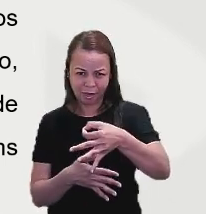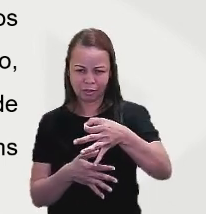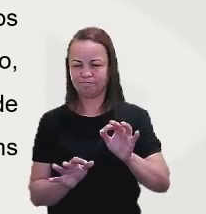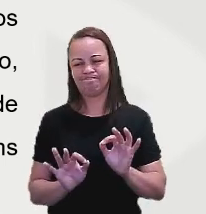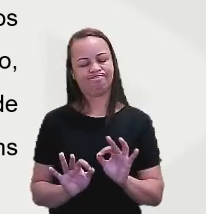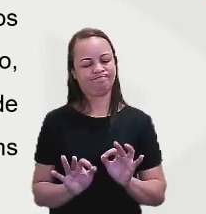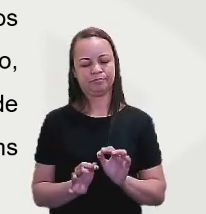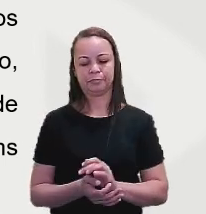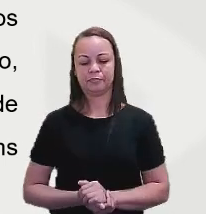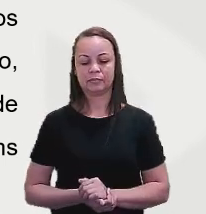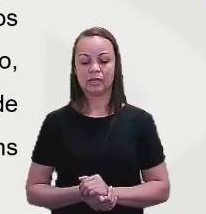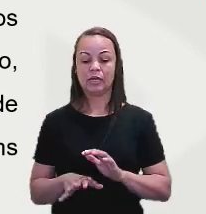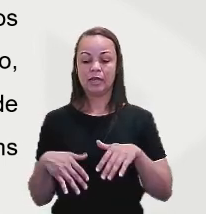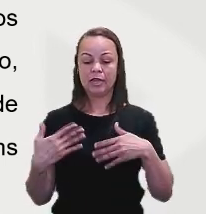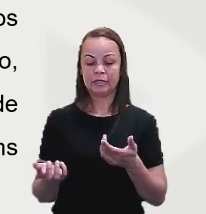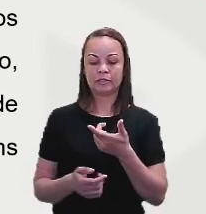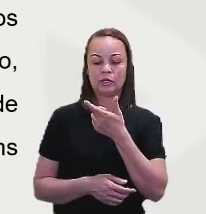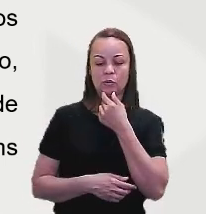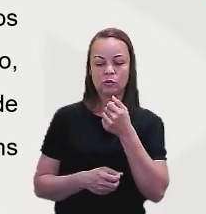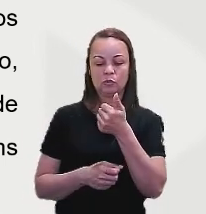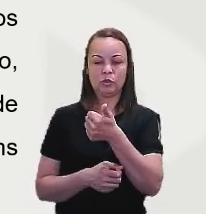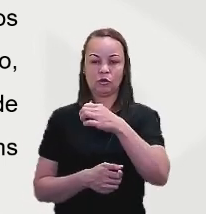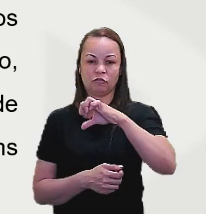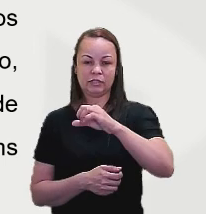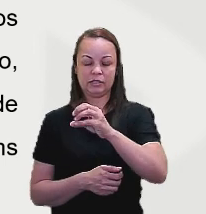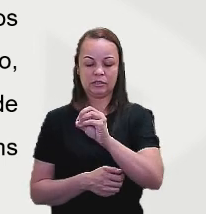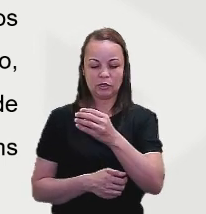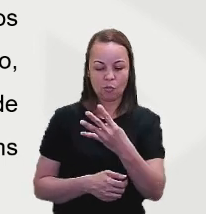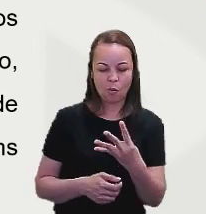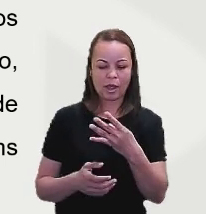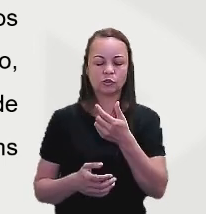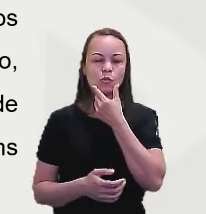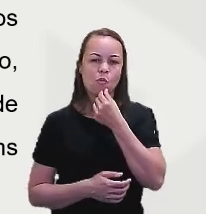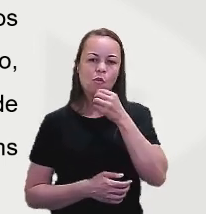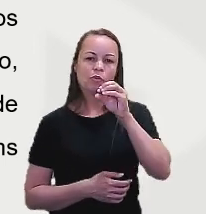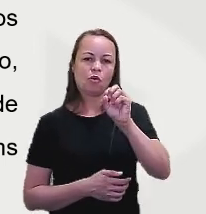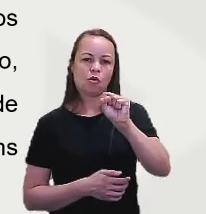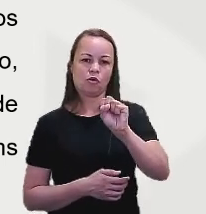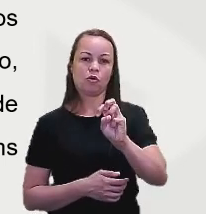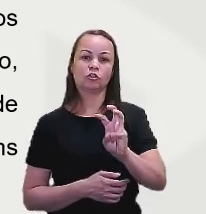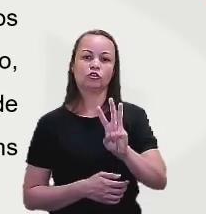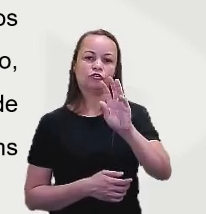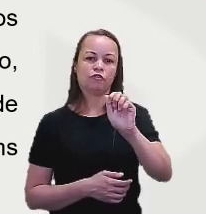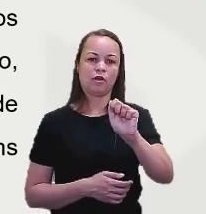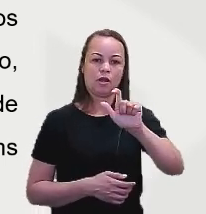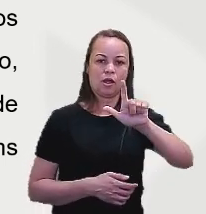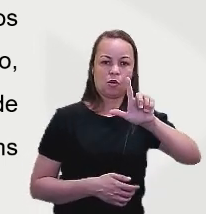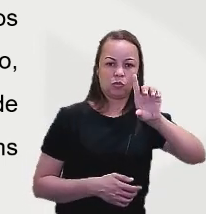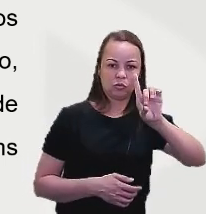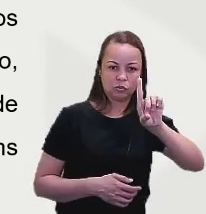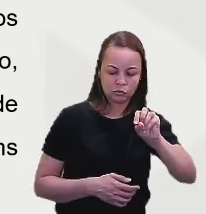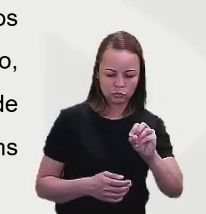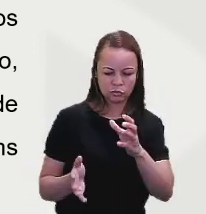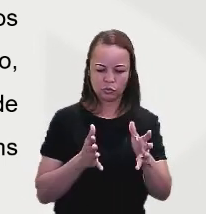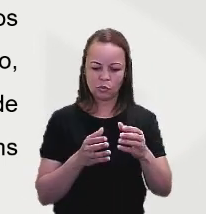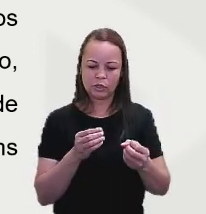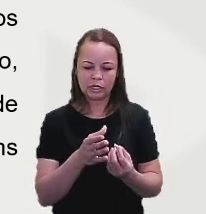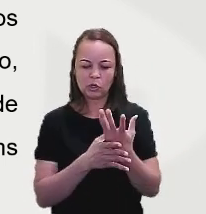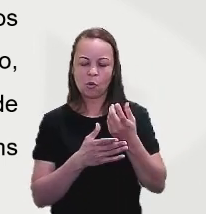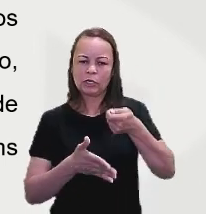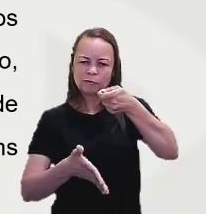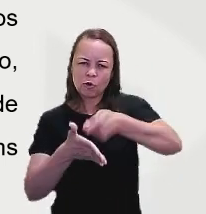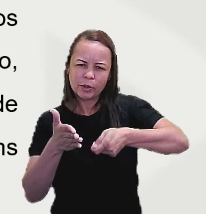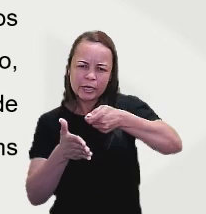governo a enviar ao Congresso um projeto para restaurar a obrigatoriedade da vacinação em todo o